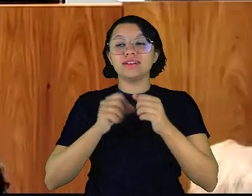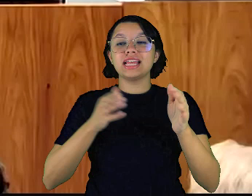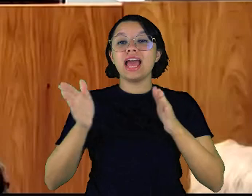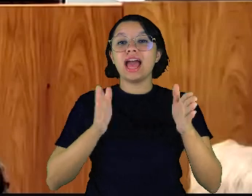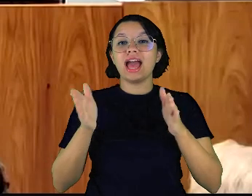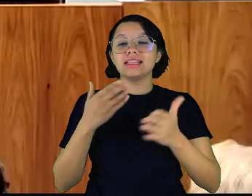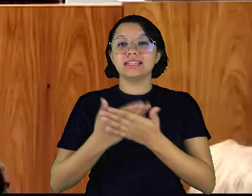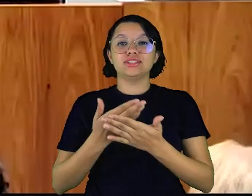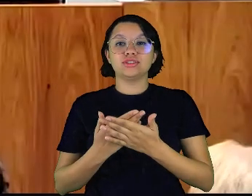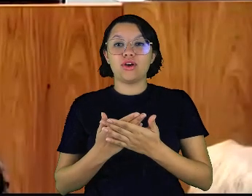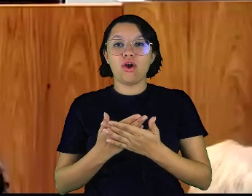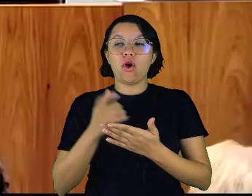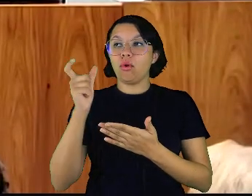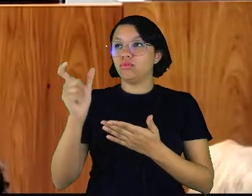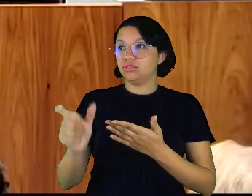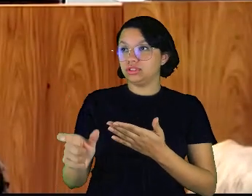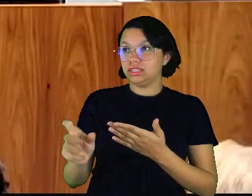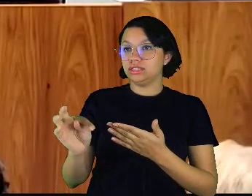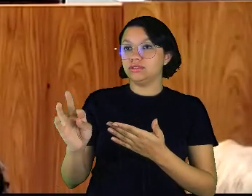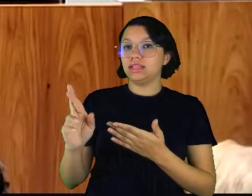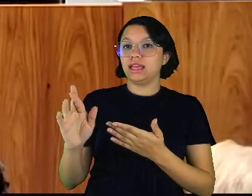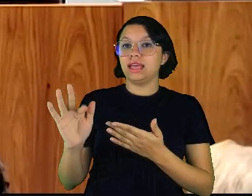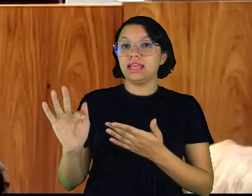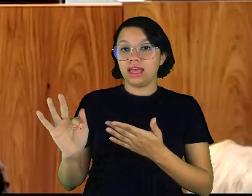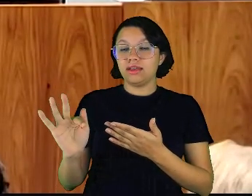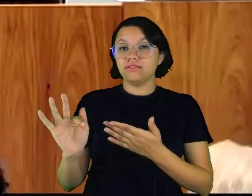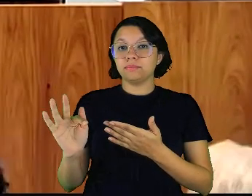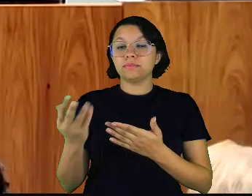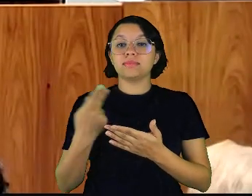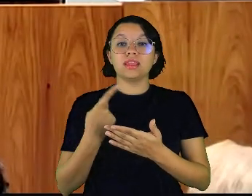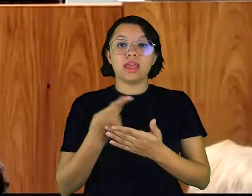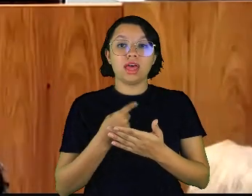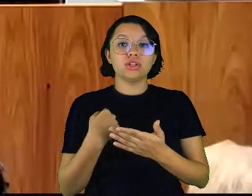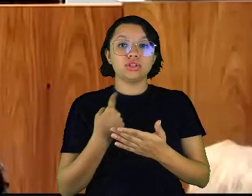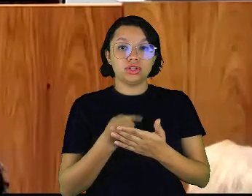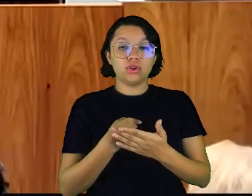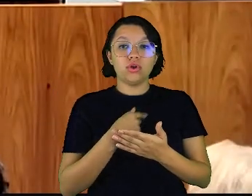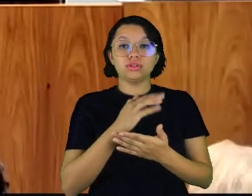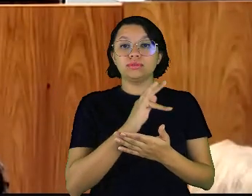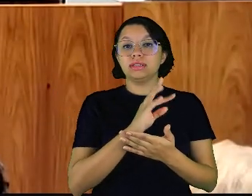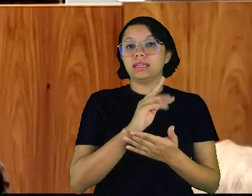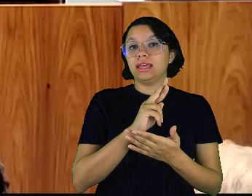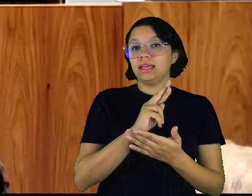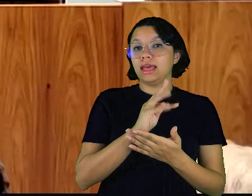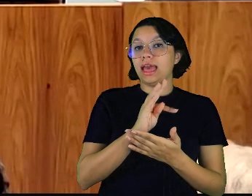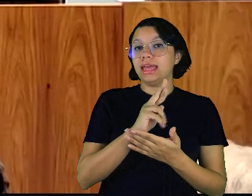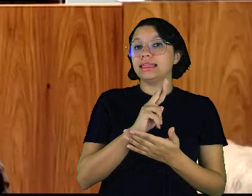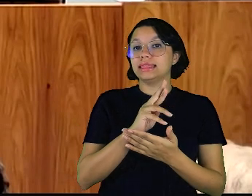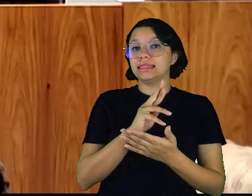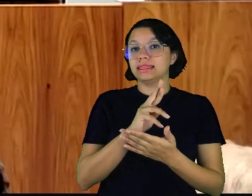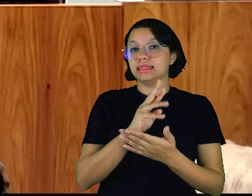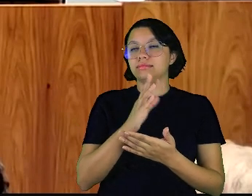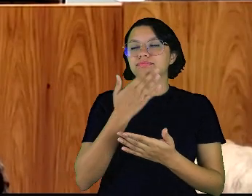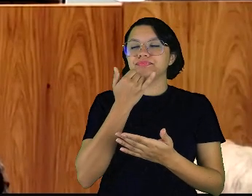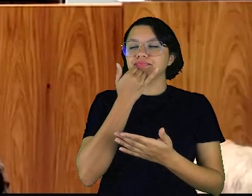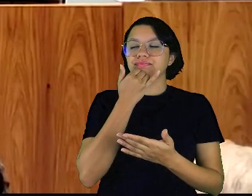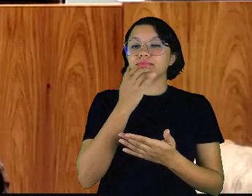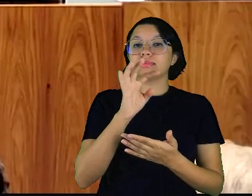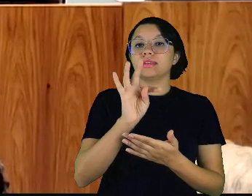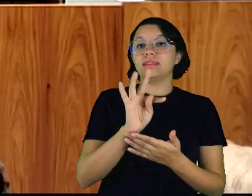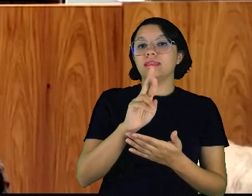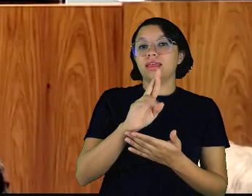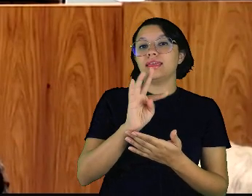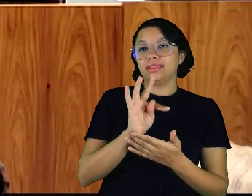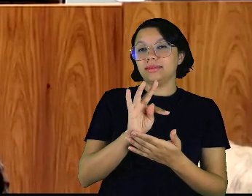escolas de vocês, do TRF, e a nossa escola do TRT. As dificuldades são as mesmas